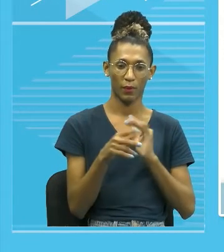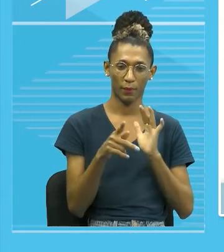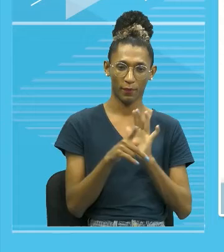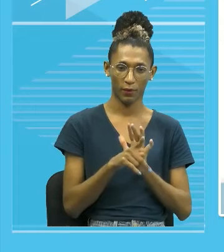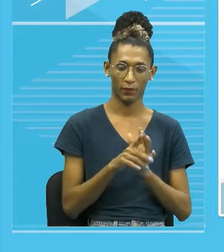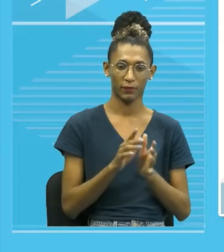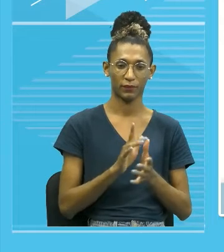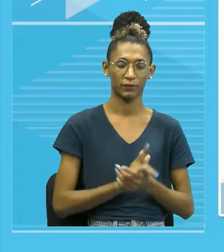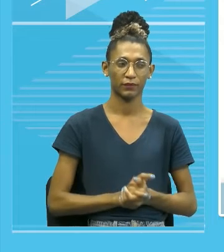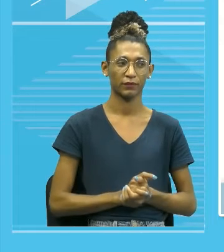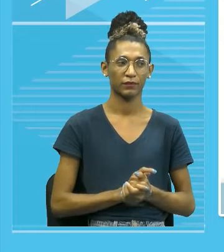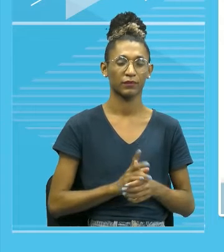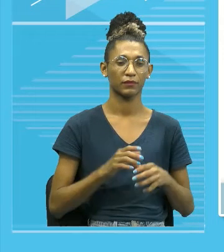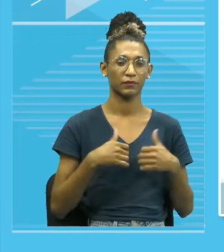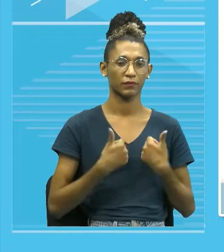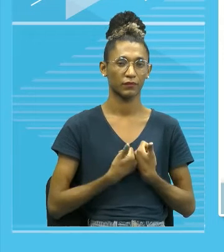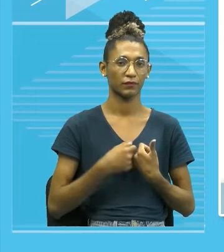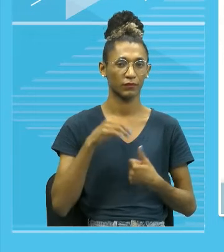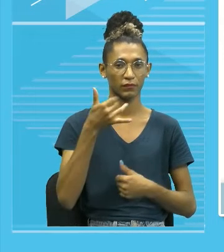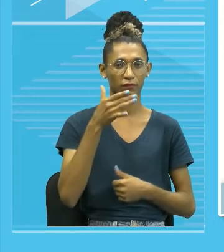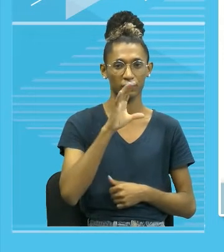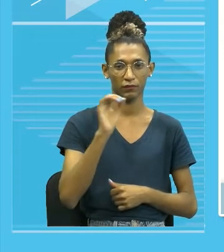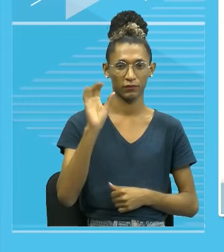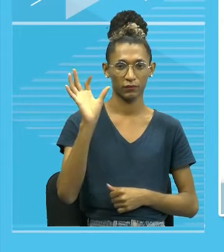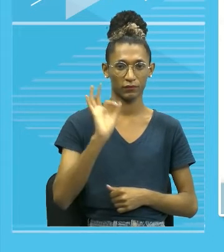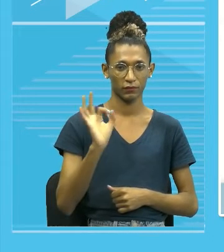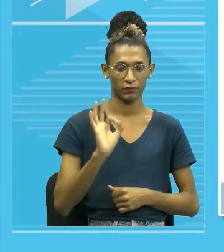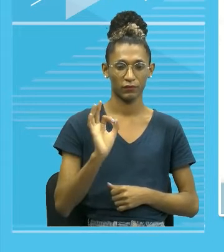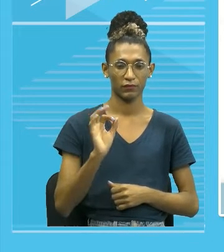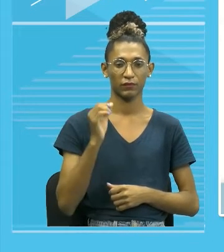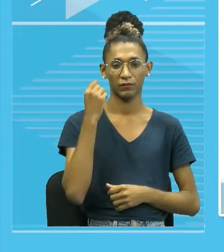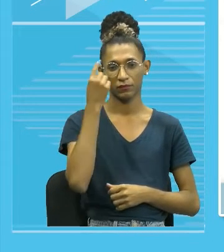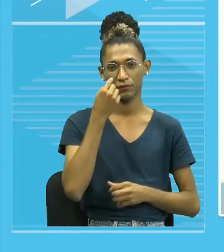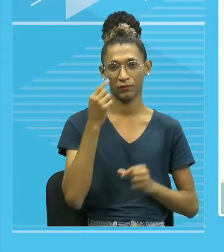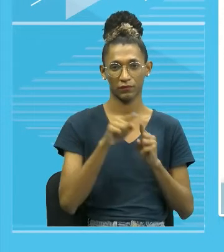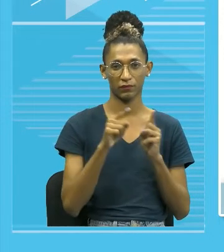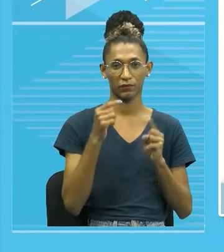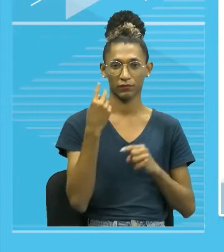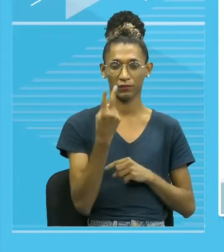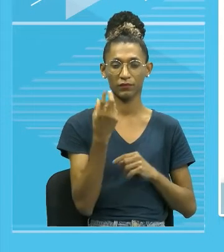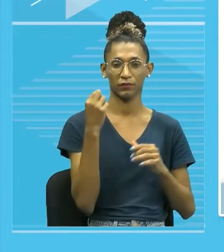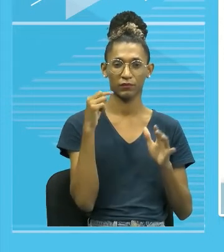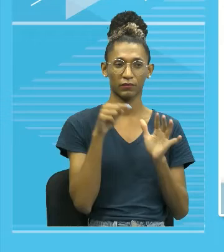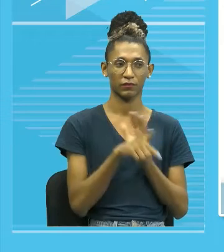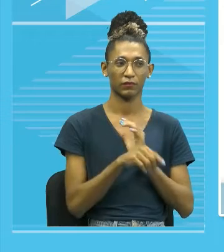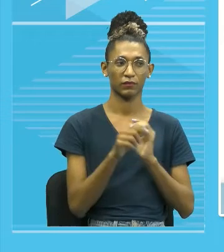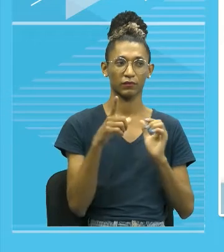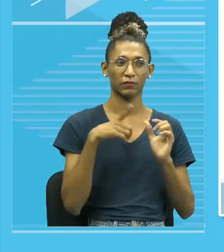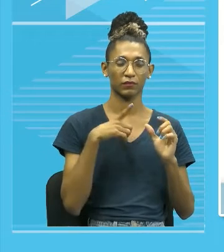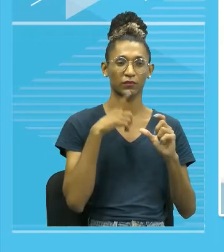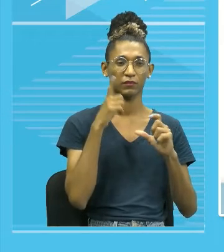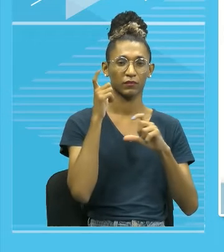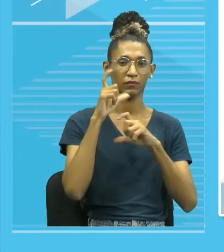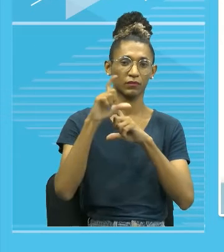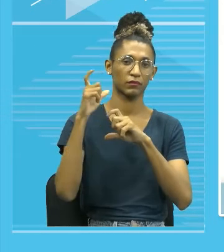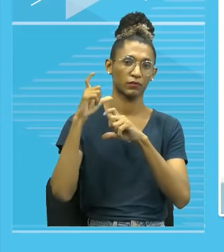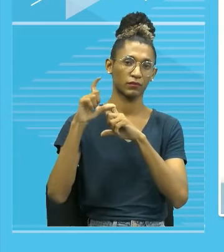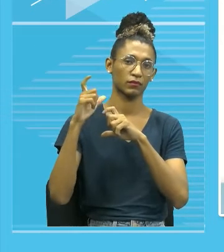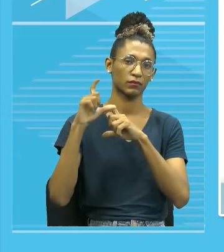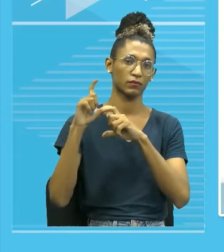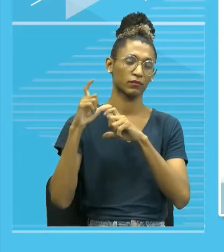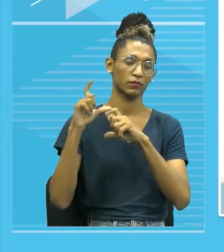duas anteriores tudo bem que tava 100% em espanhol ali né mas são duas questões com quadrinho né com a tirinha uma